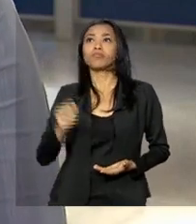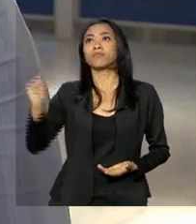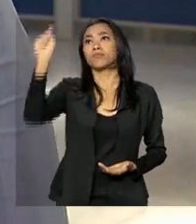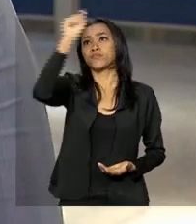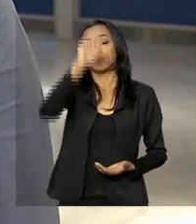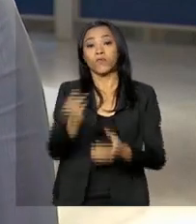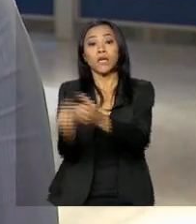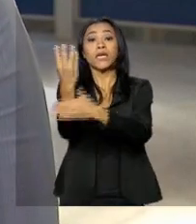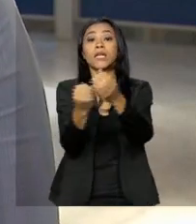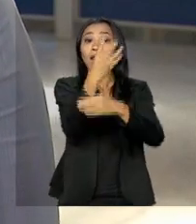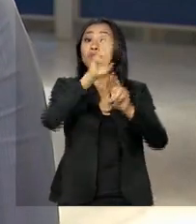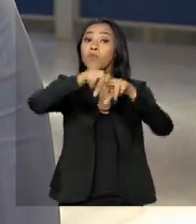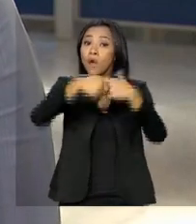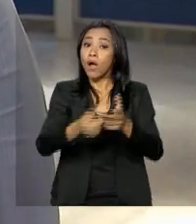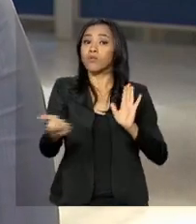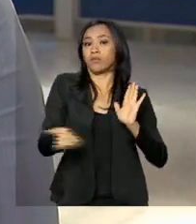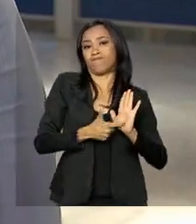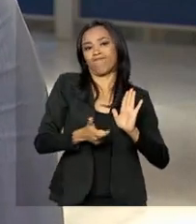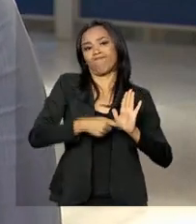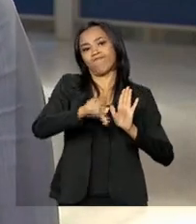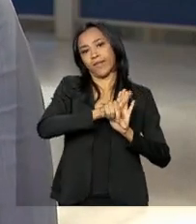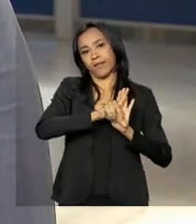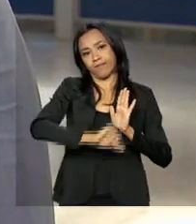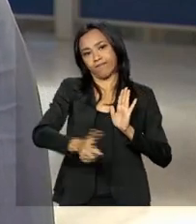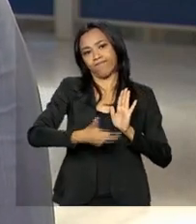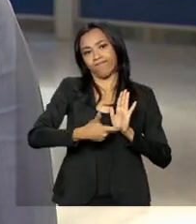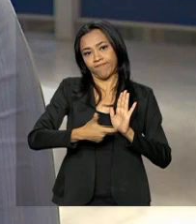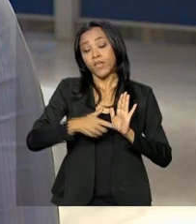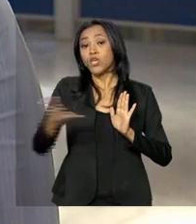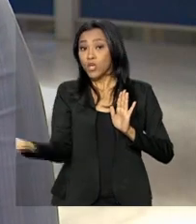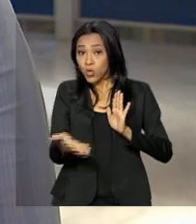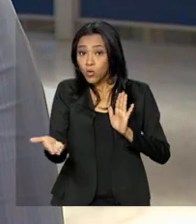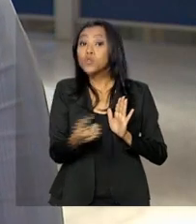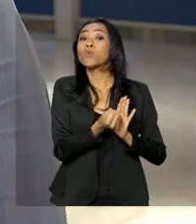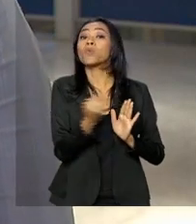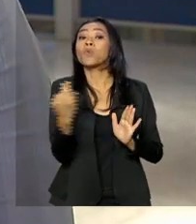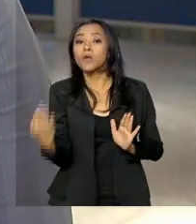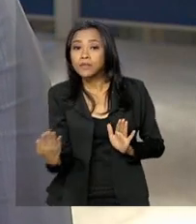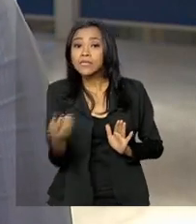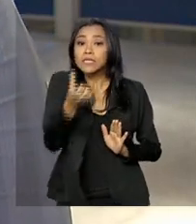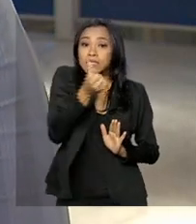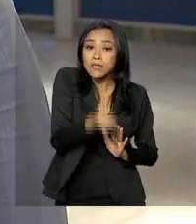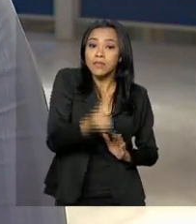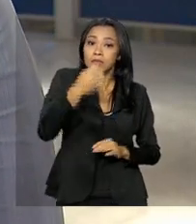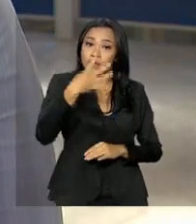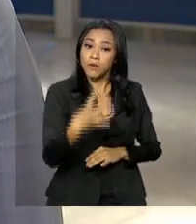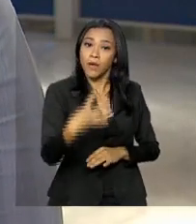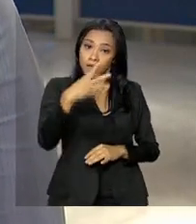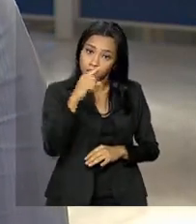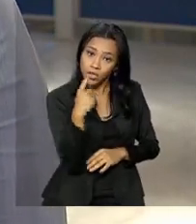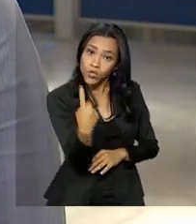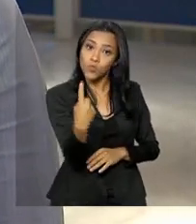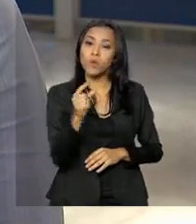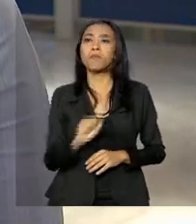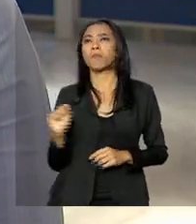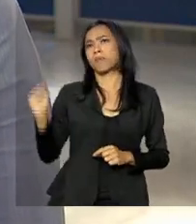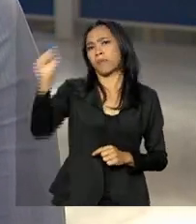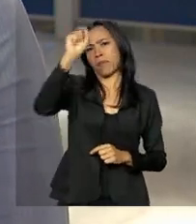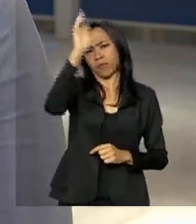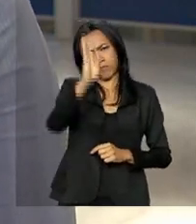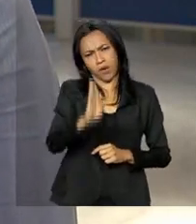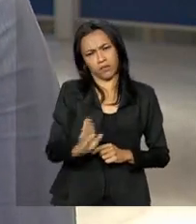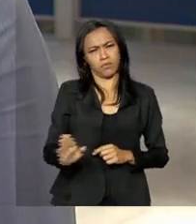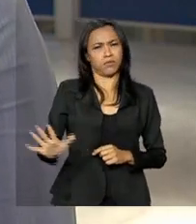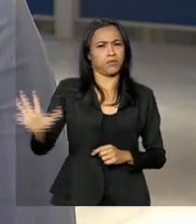no código de defesa do consumidor e hoje são mais de 641 unidades espalhadas por